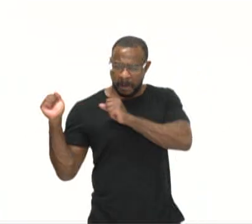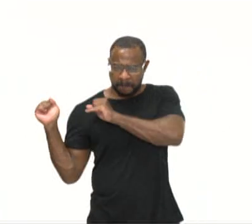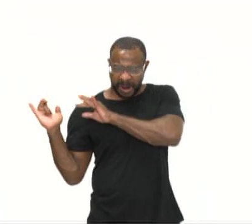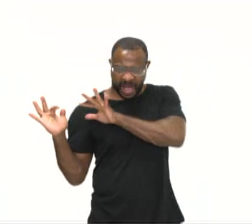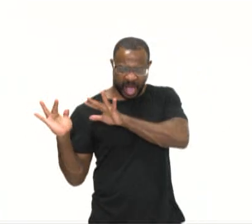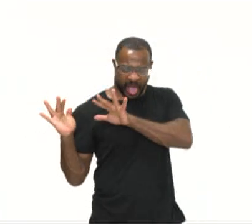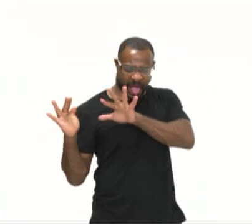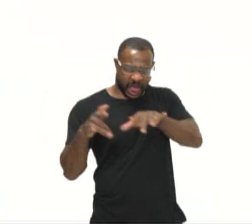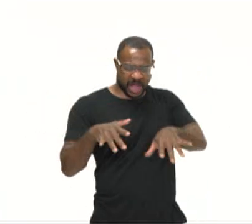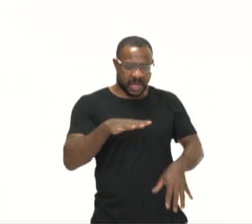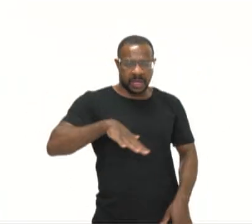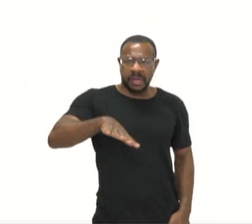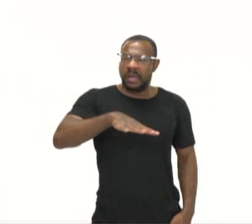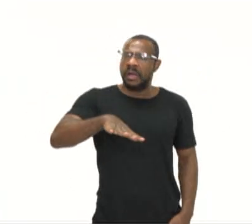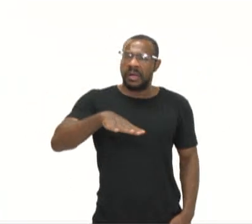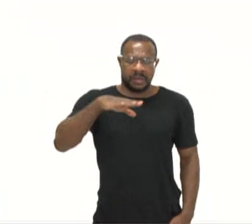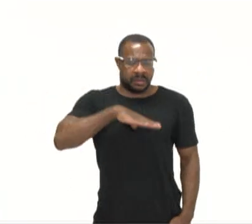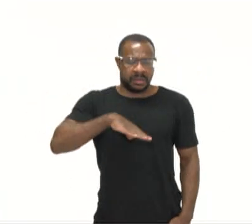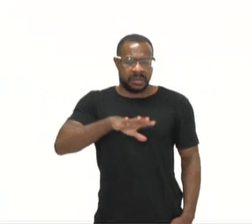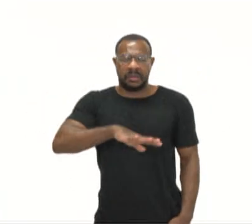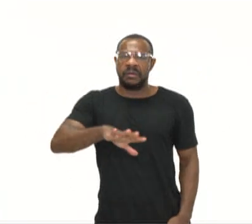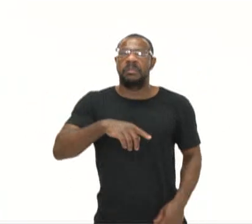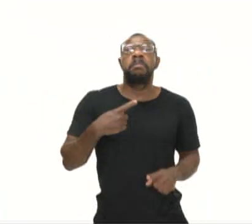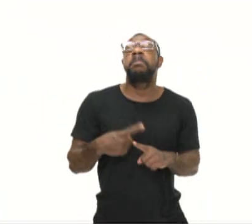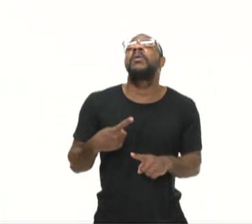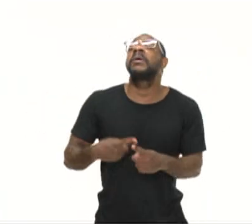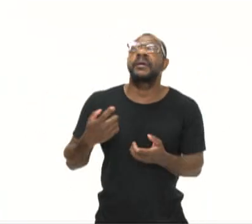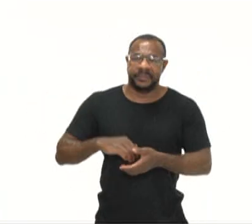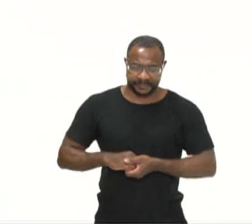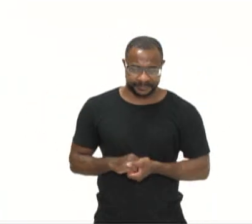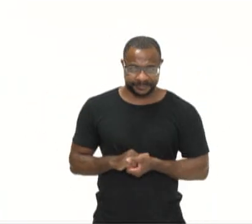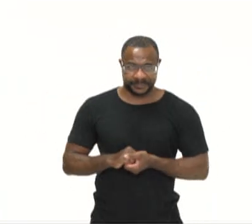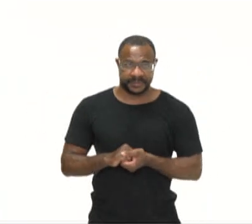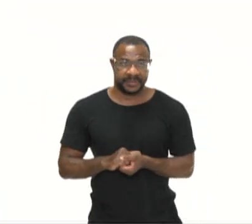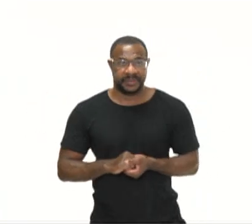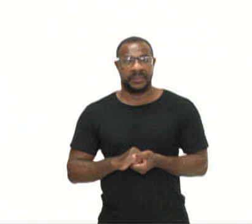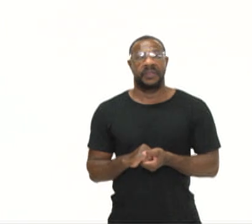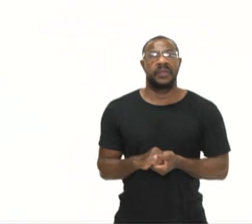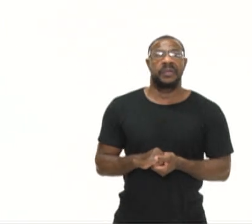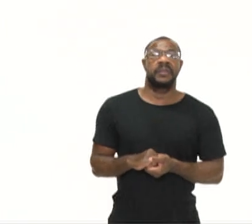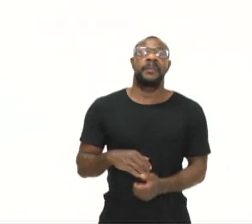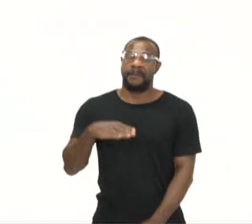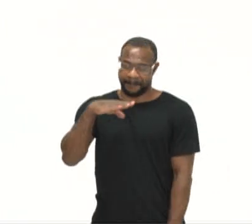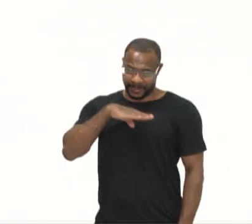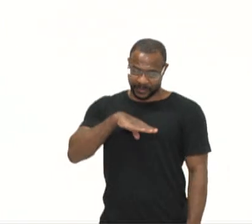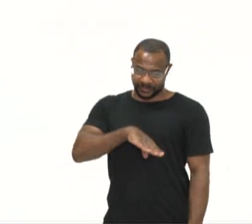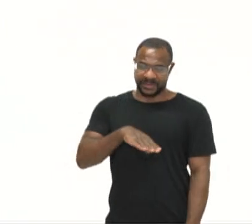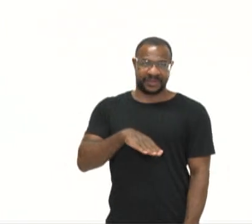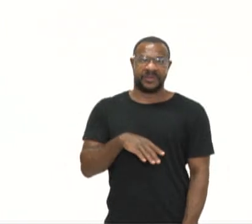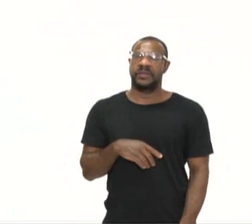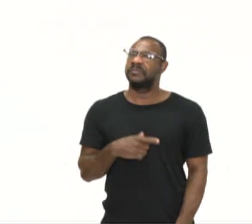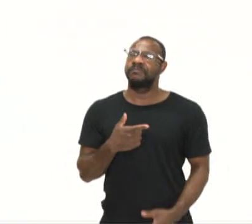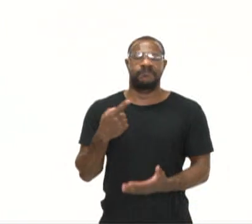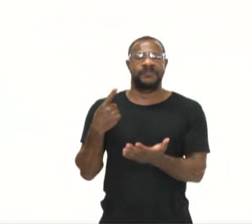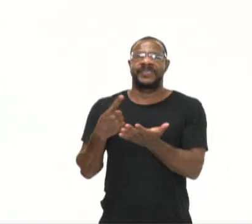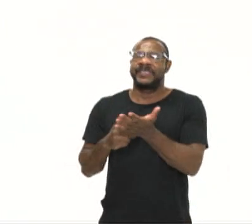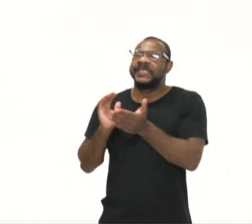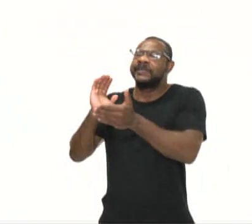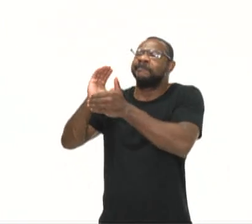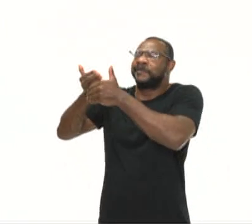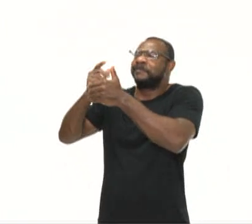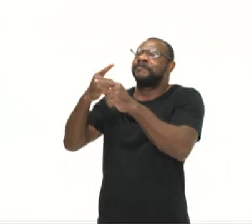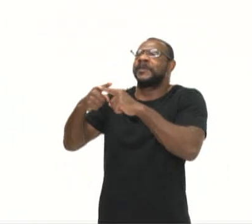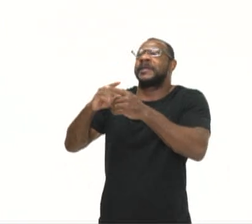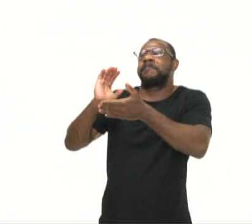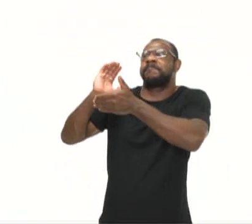que motivo levou Napoleão a invadir Portugal? Portugal descumpriu o bloqueio